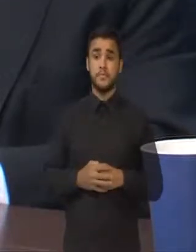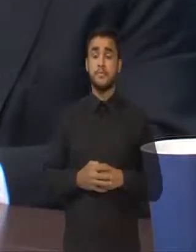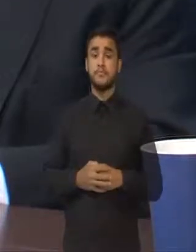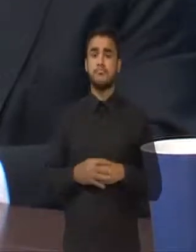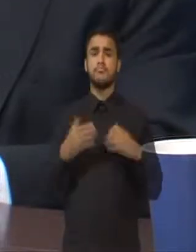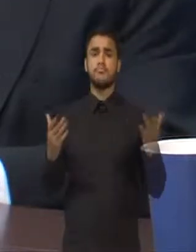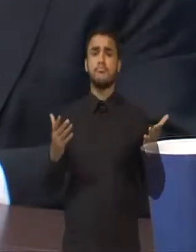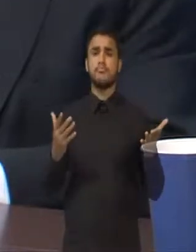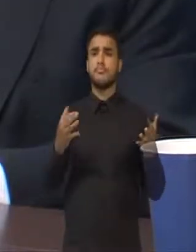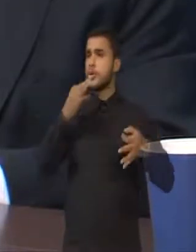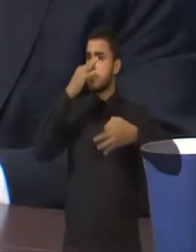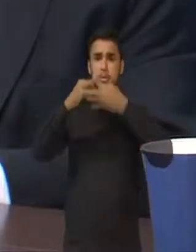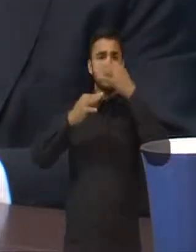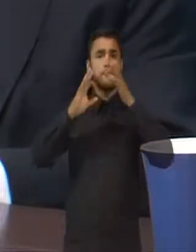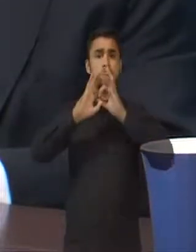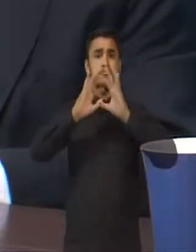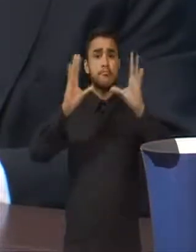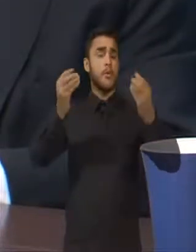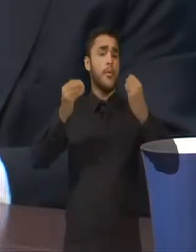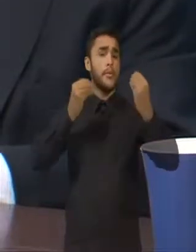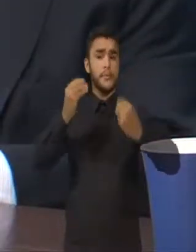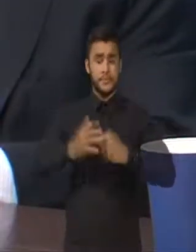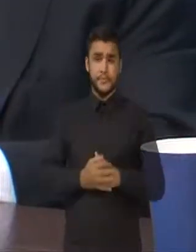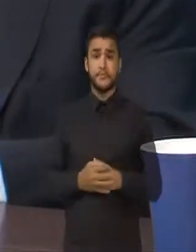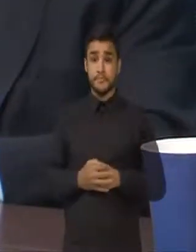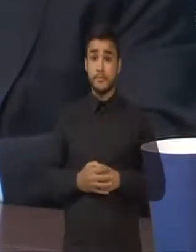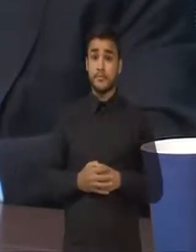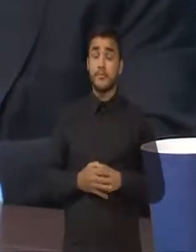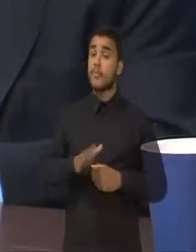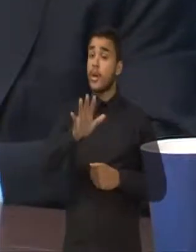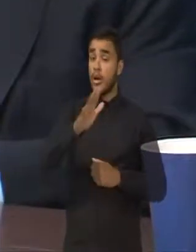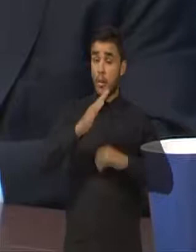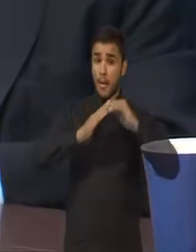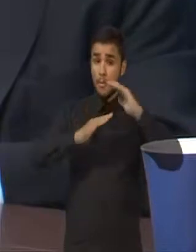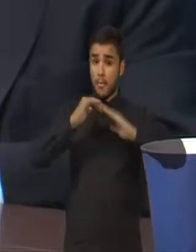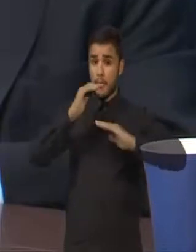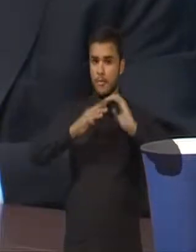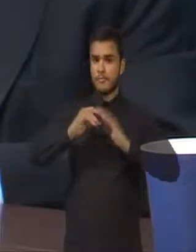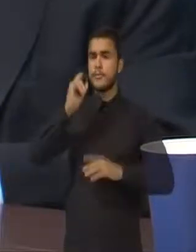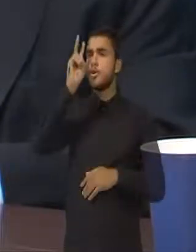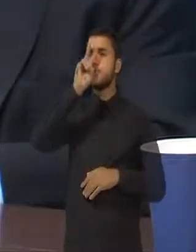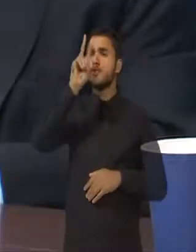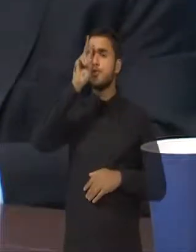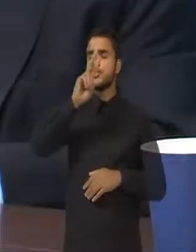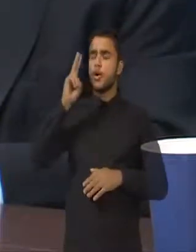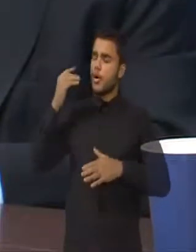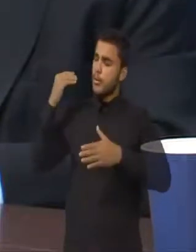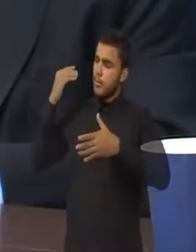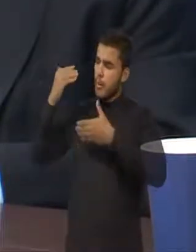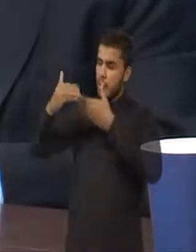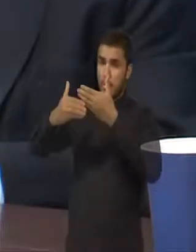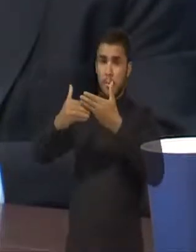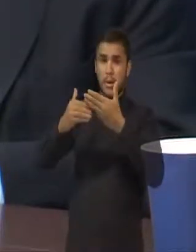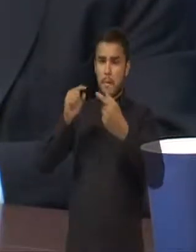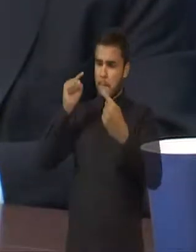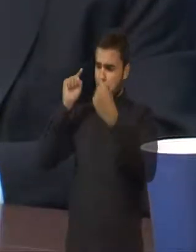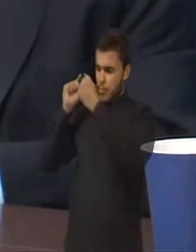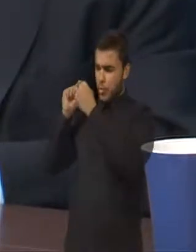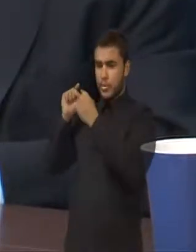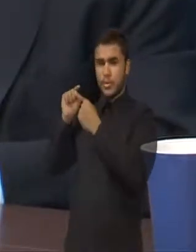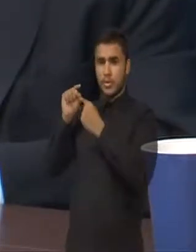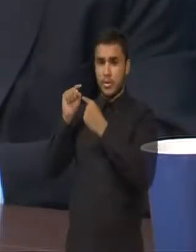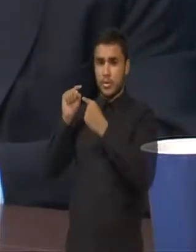de democracia. E alguns historiadores costumam dizer que o passado é irrecuperável,